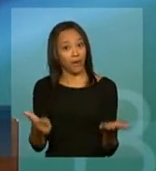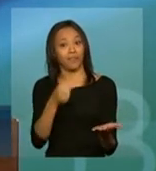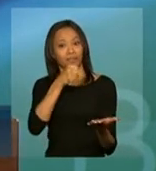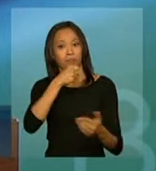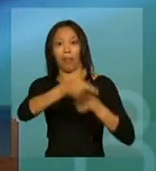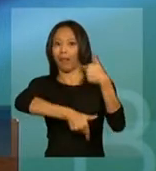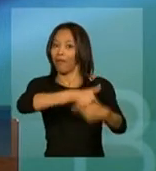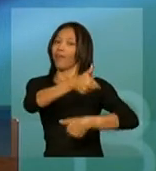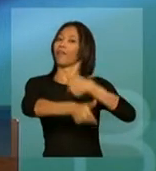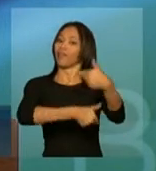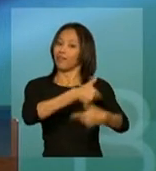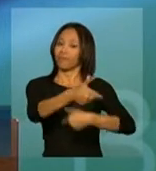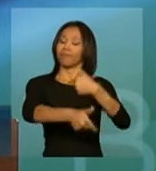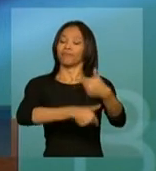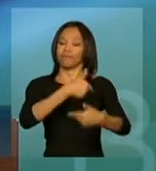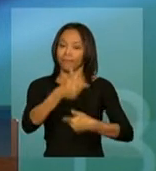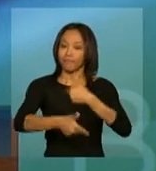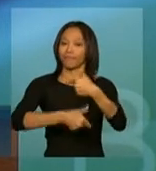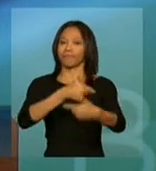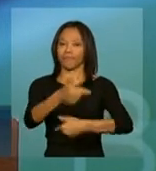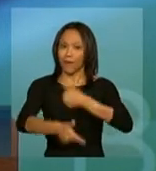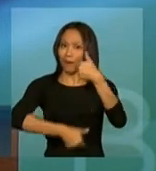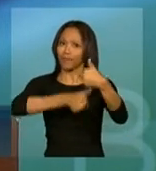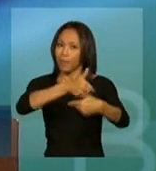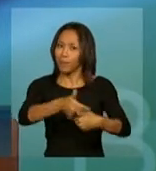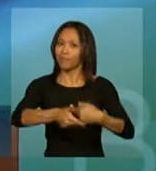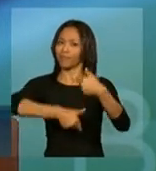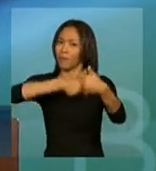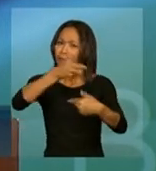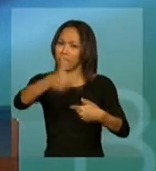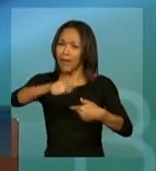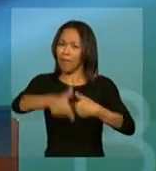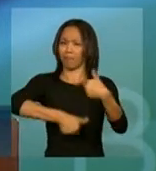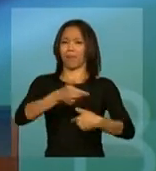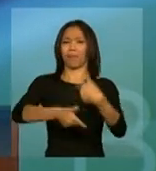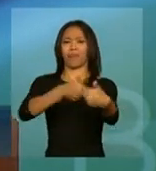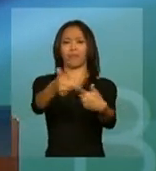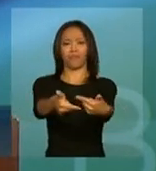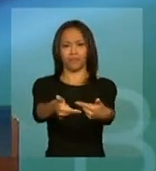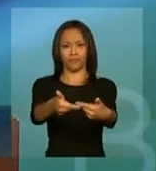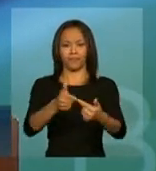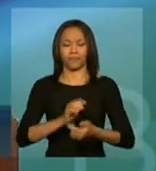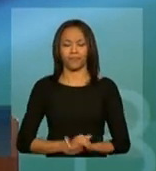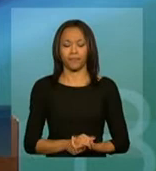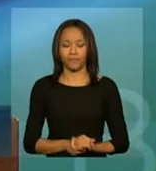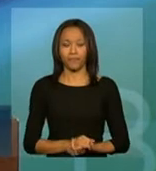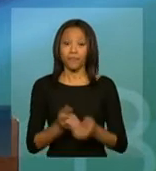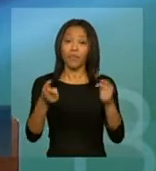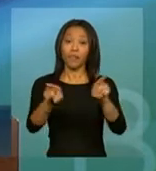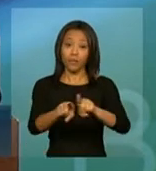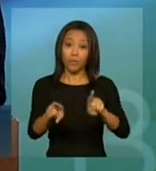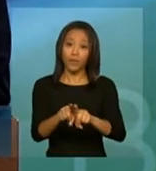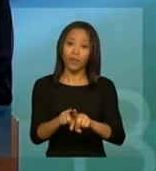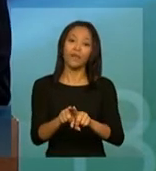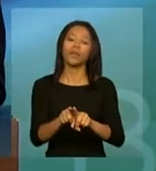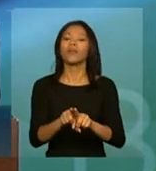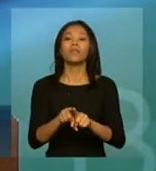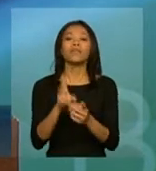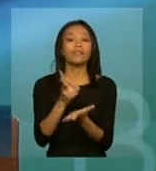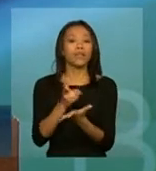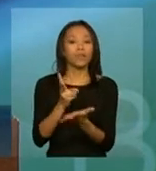período, com trabalho, trabalho e mais trabalho. Também me apoiarei na